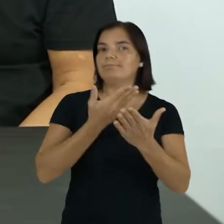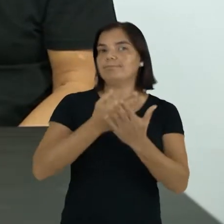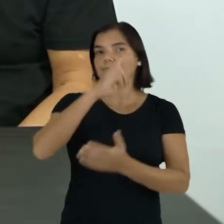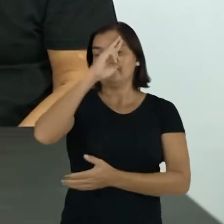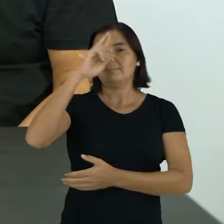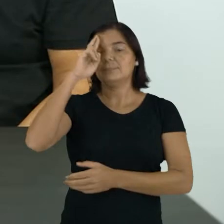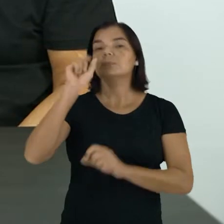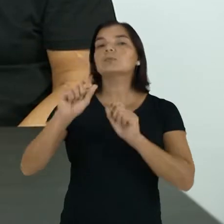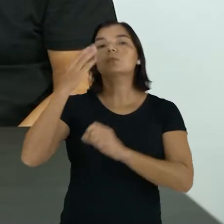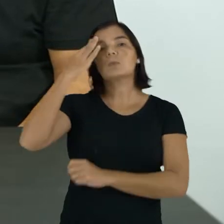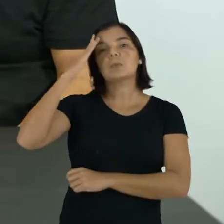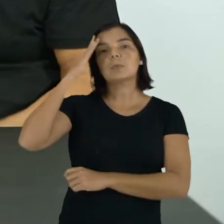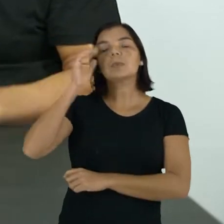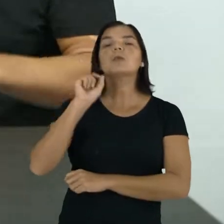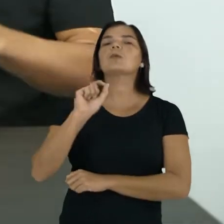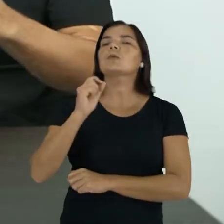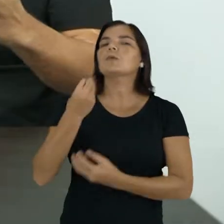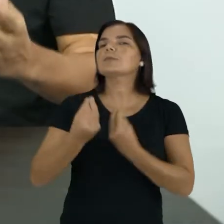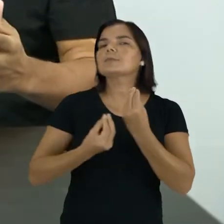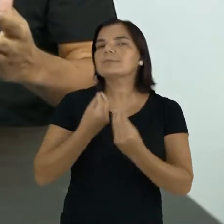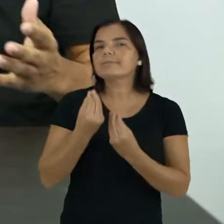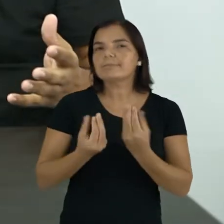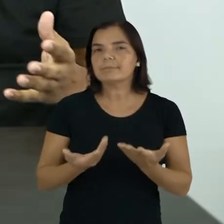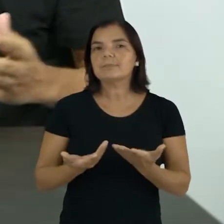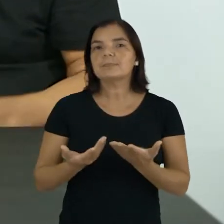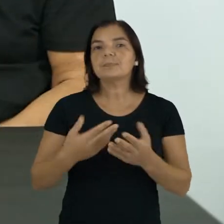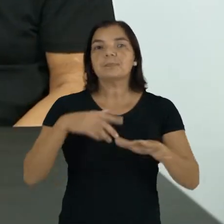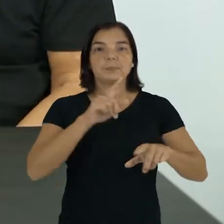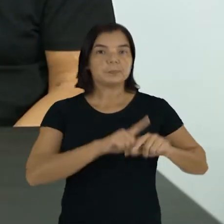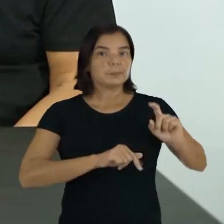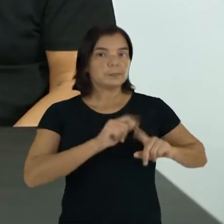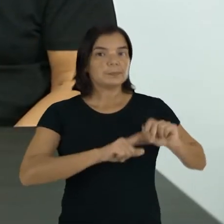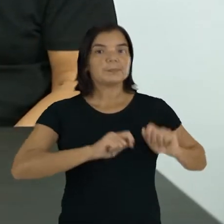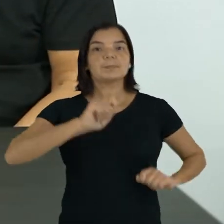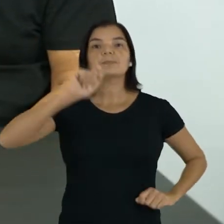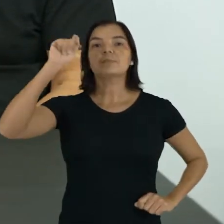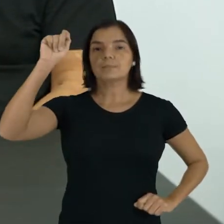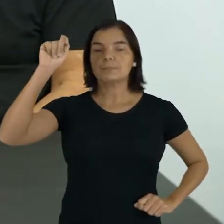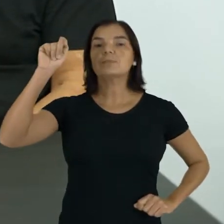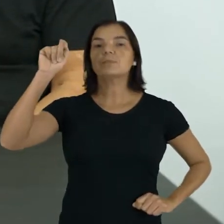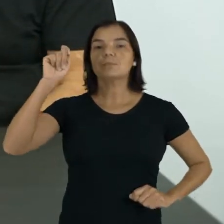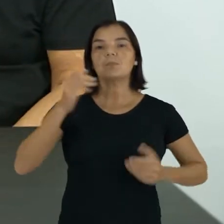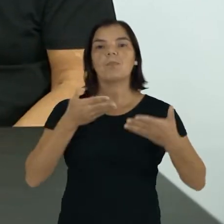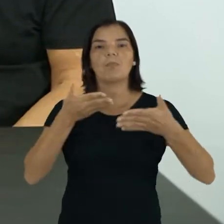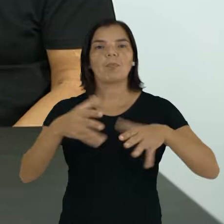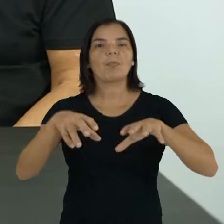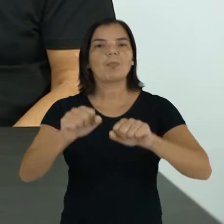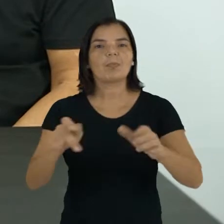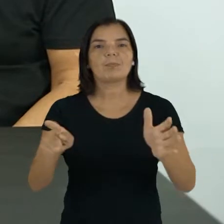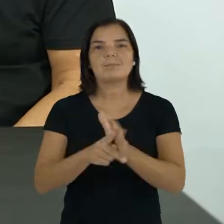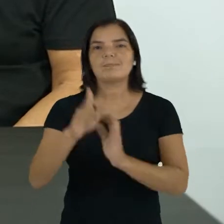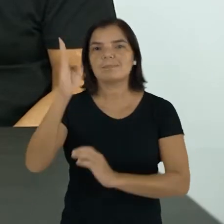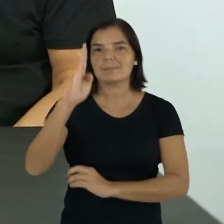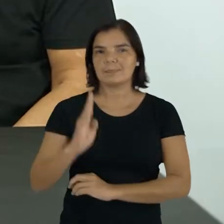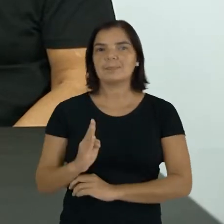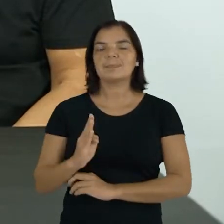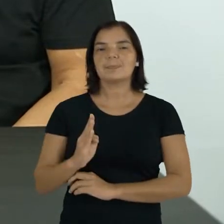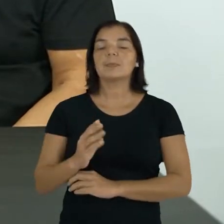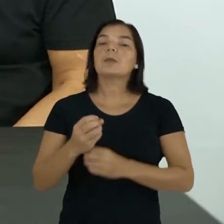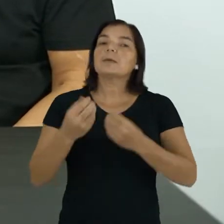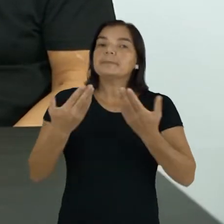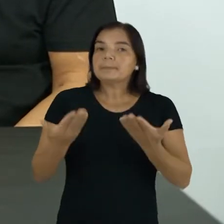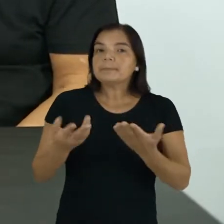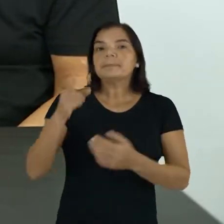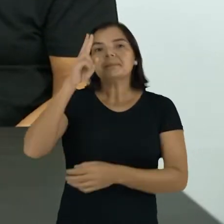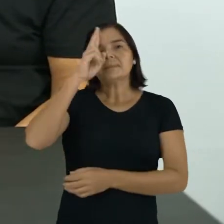nós compreendermos acerca de como o Acre acabou sendo anexado ao território do Brasil. Muito bem,